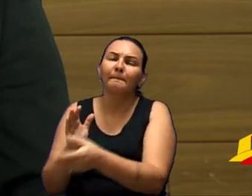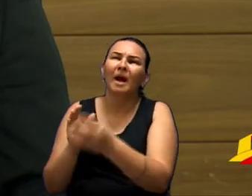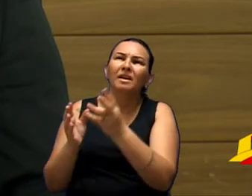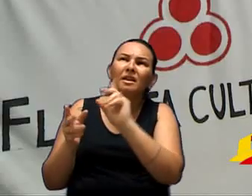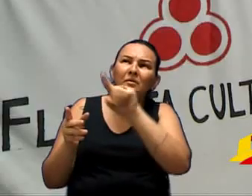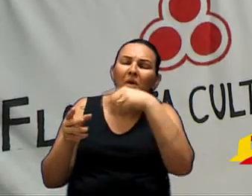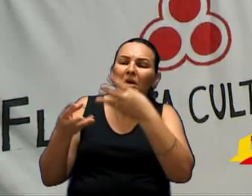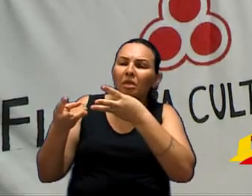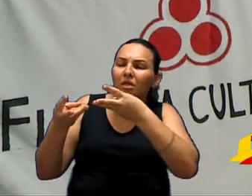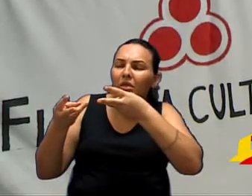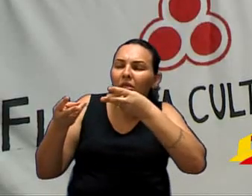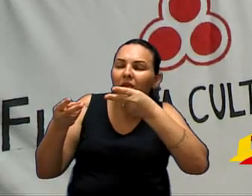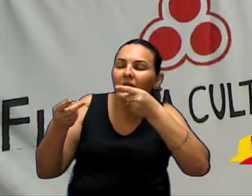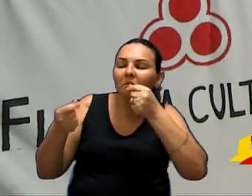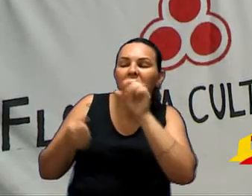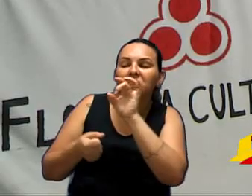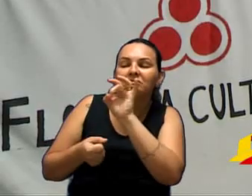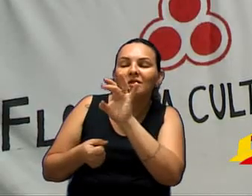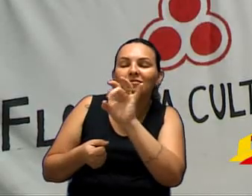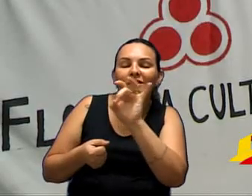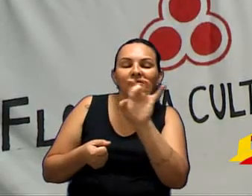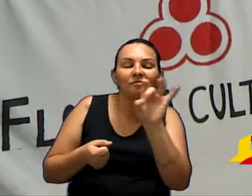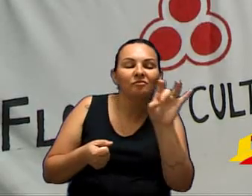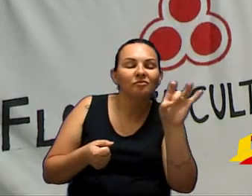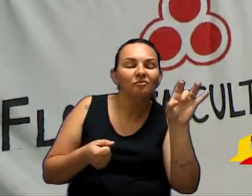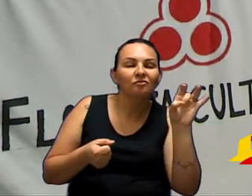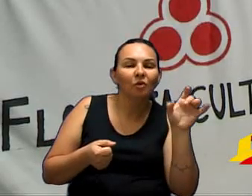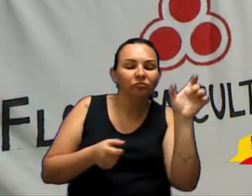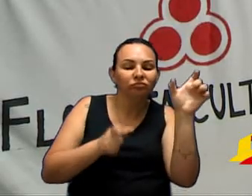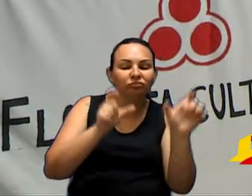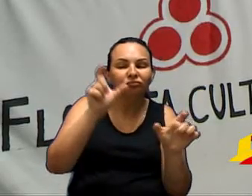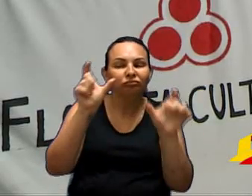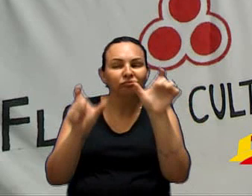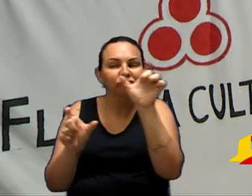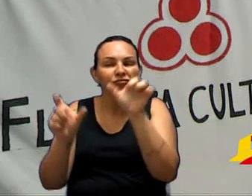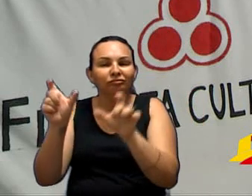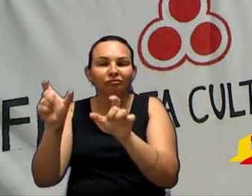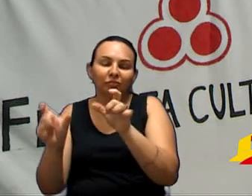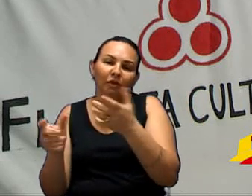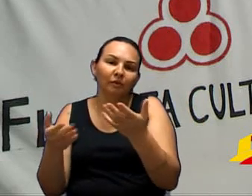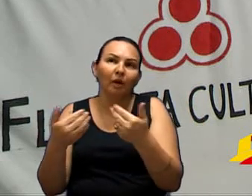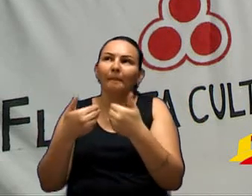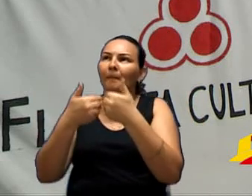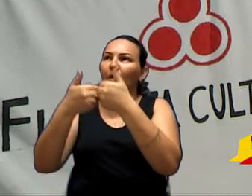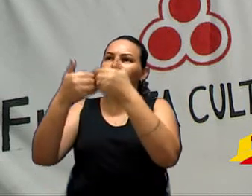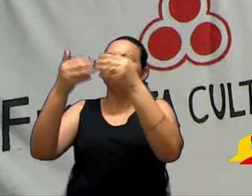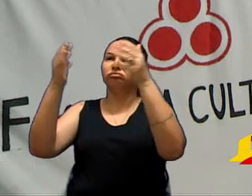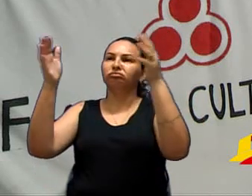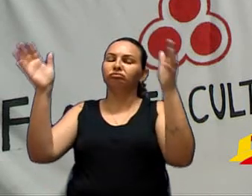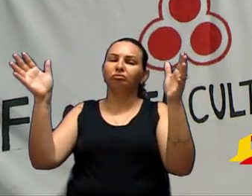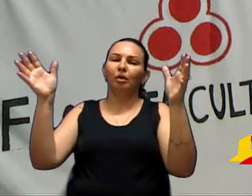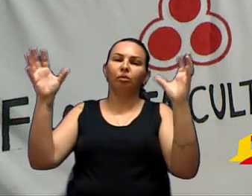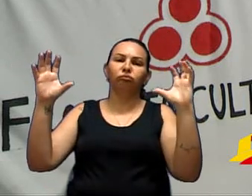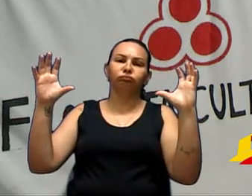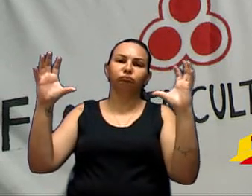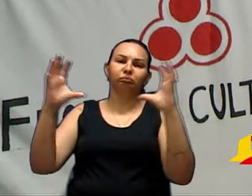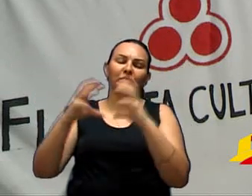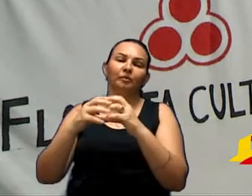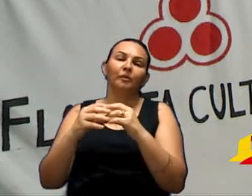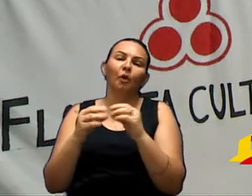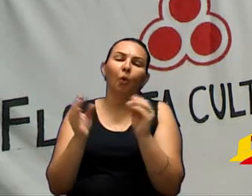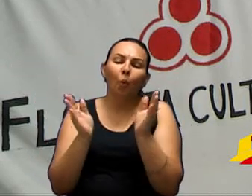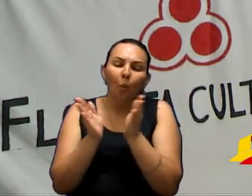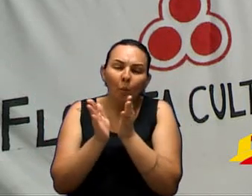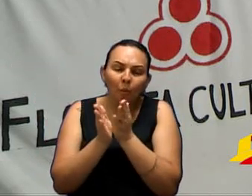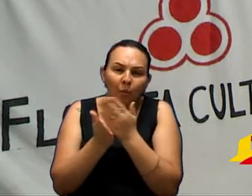qual a representação que cada uma dessas vezes se é você logo não adianta também abrir muito e depois eu acho que poderia começar